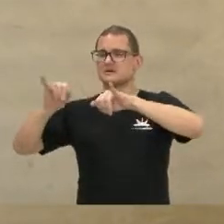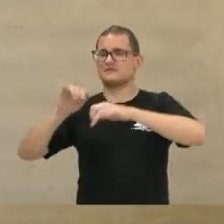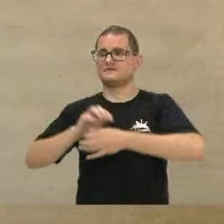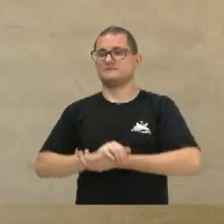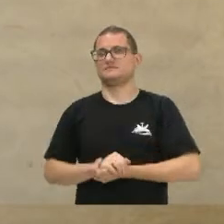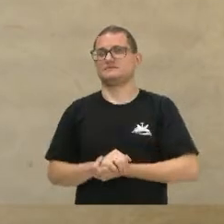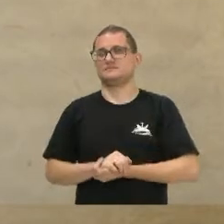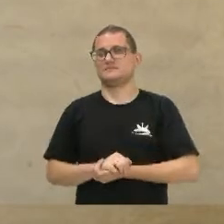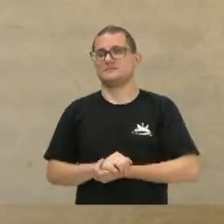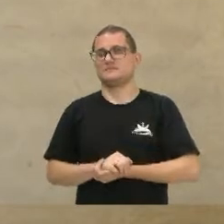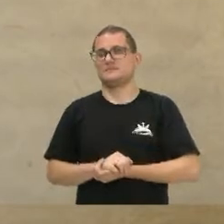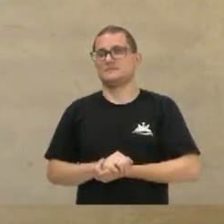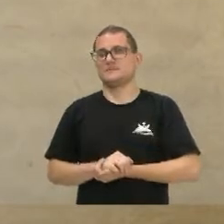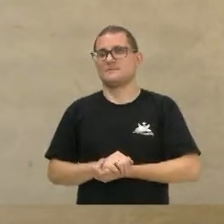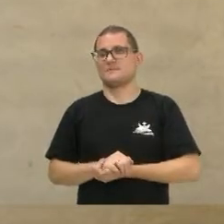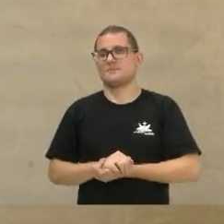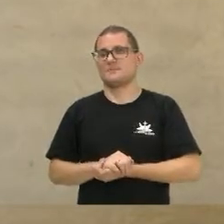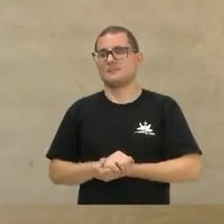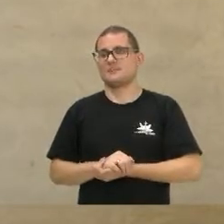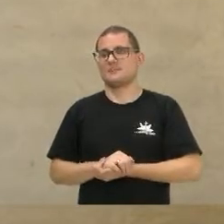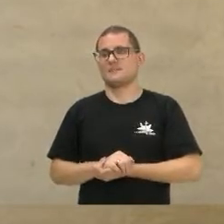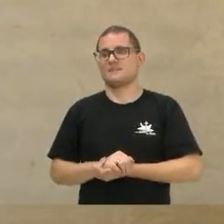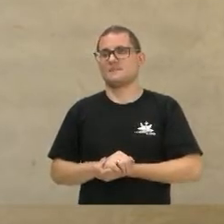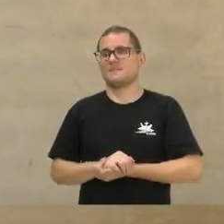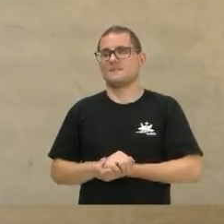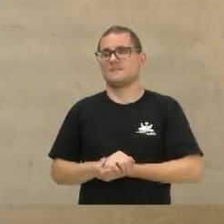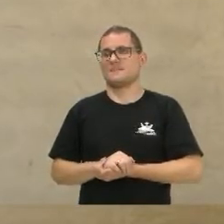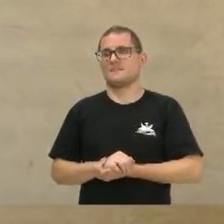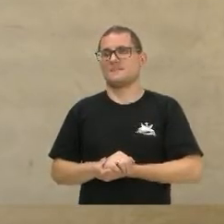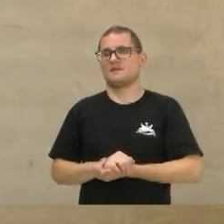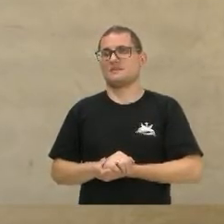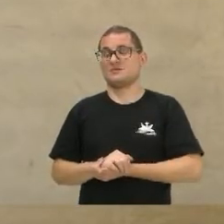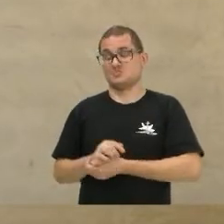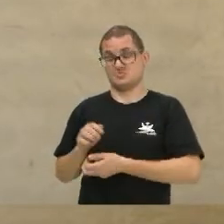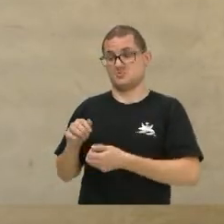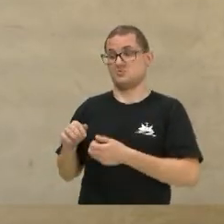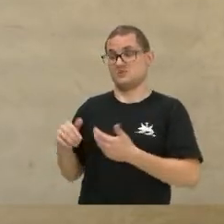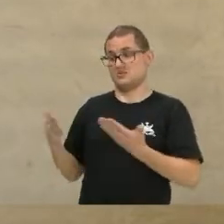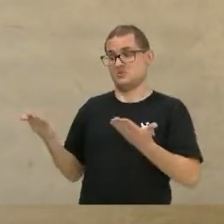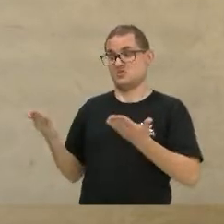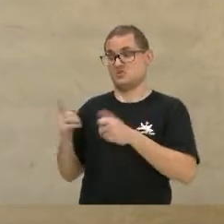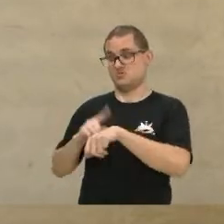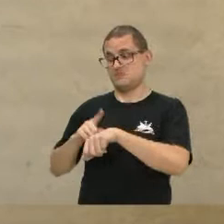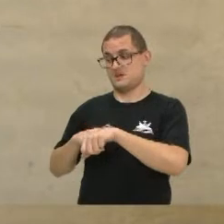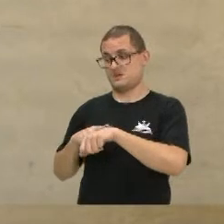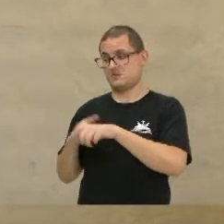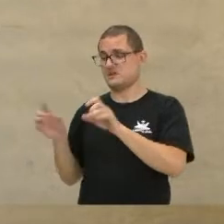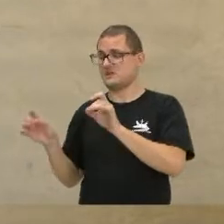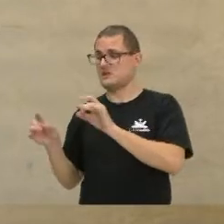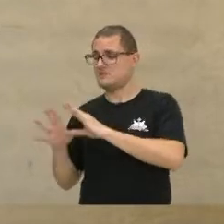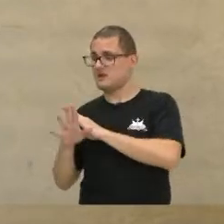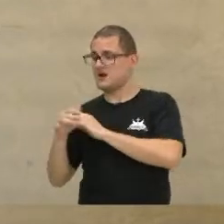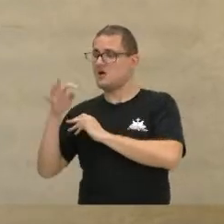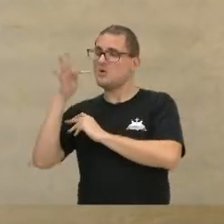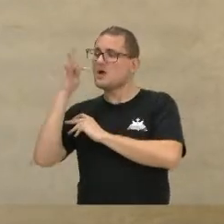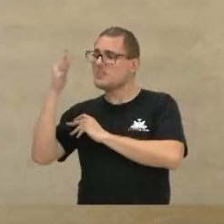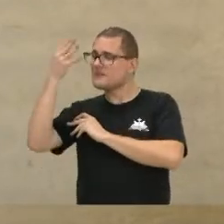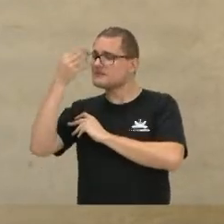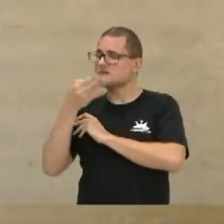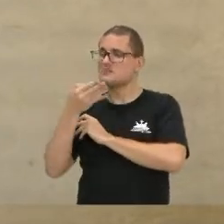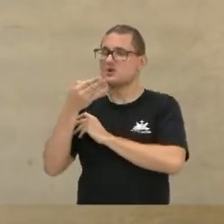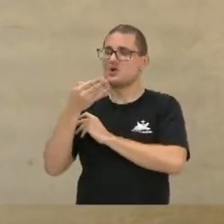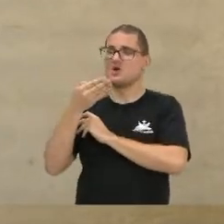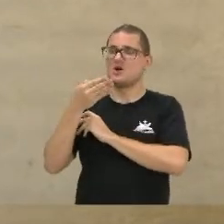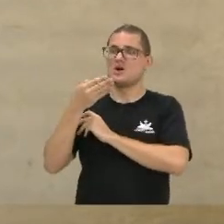bíblia melhor quando terminarem seu testemunho a besta que sobe do abismo combaterá contra